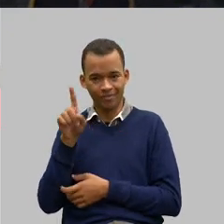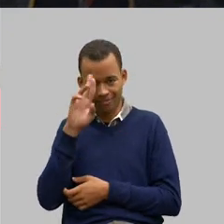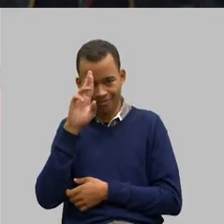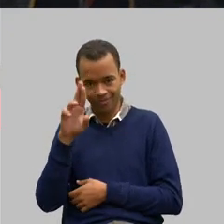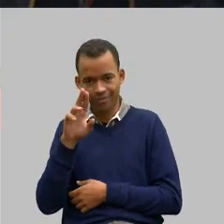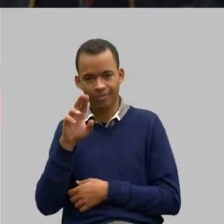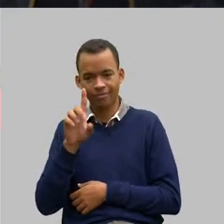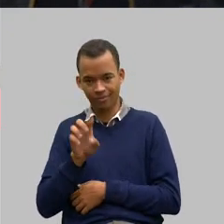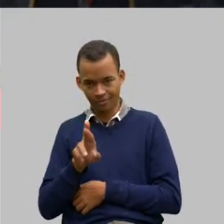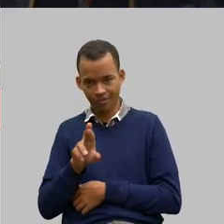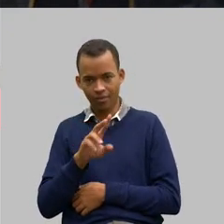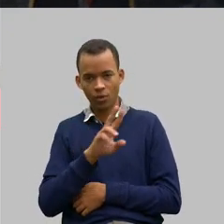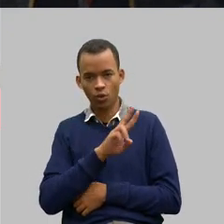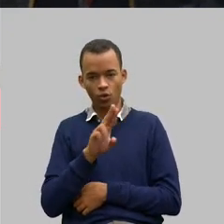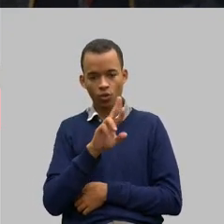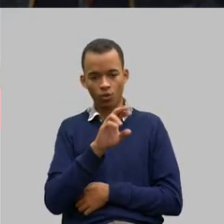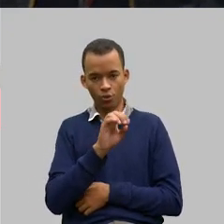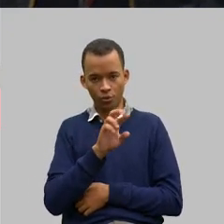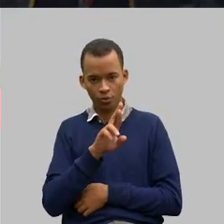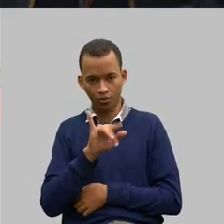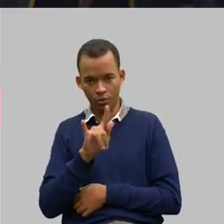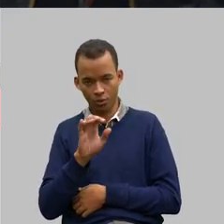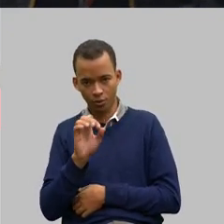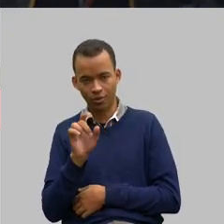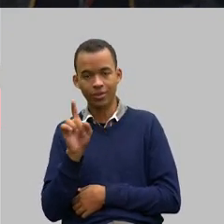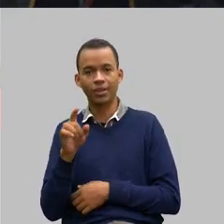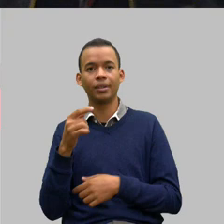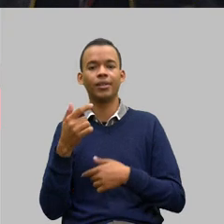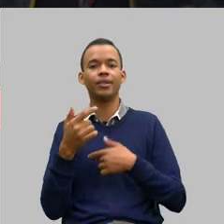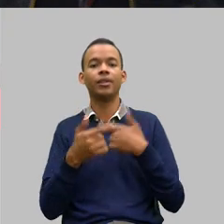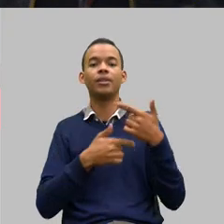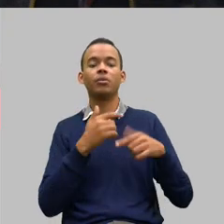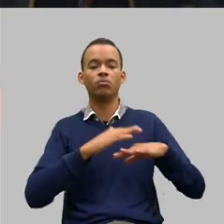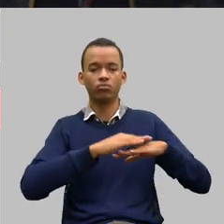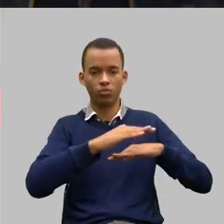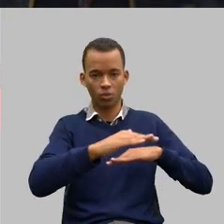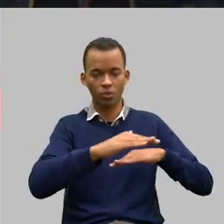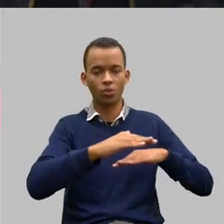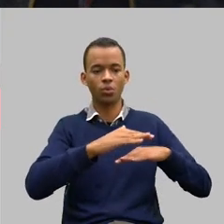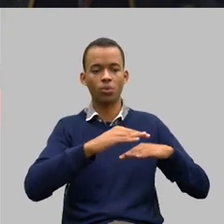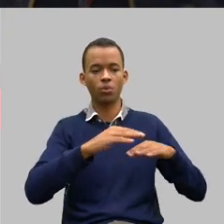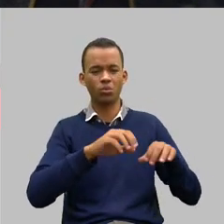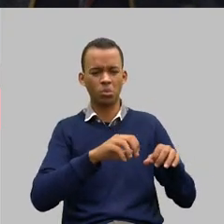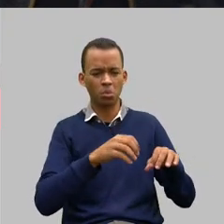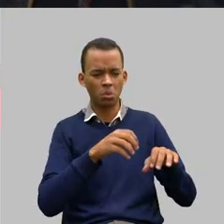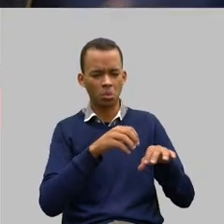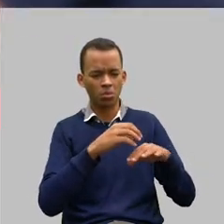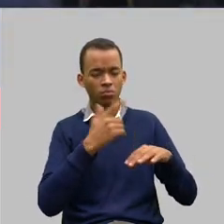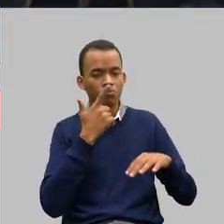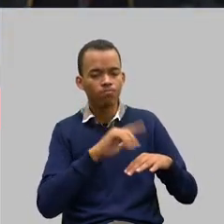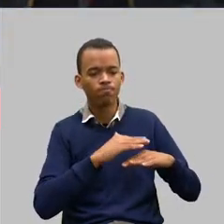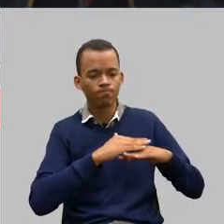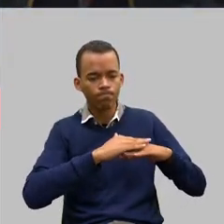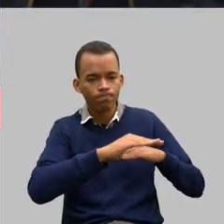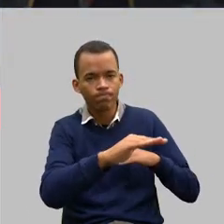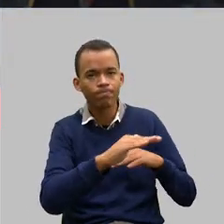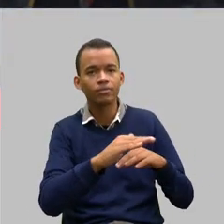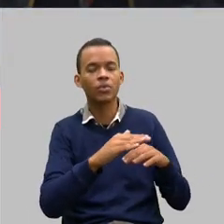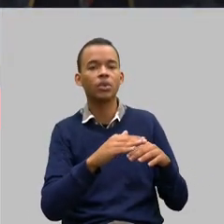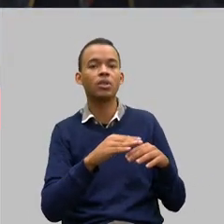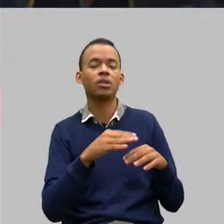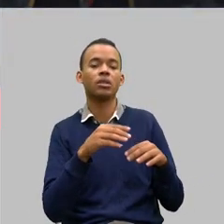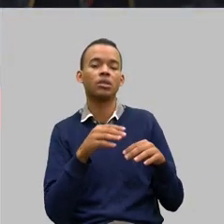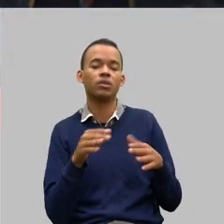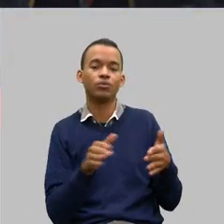sobre a questão do do tapa buque da Conservação da MG 17 entre Poté e Malacacheta